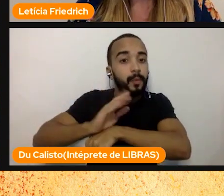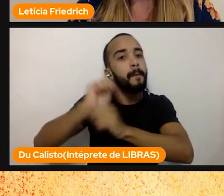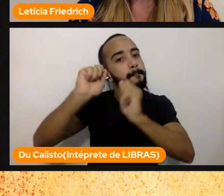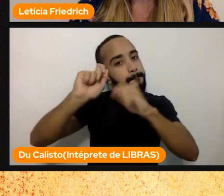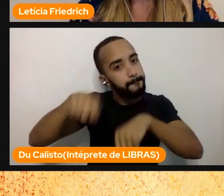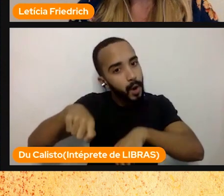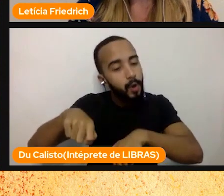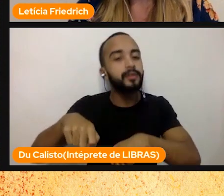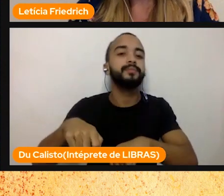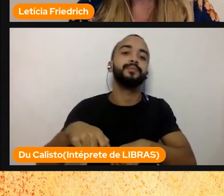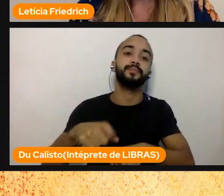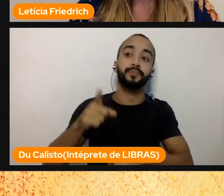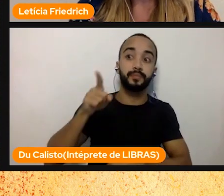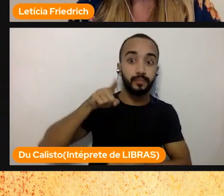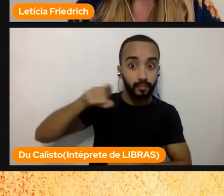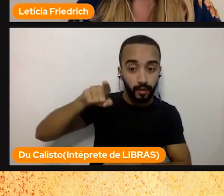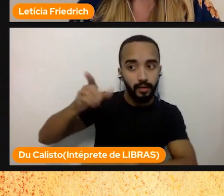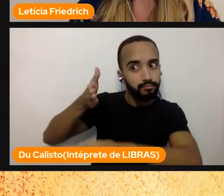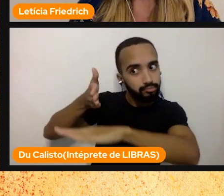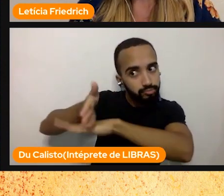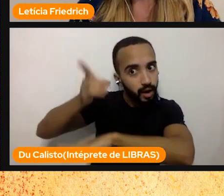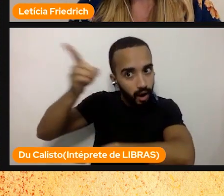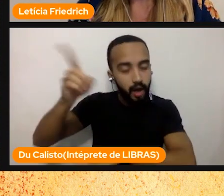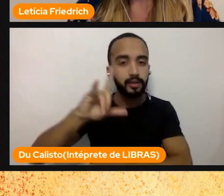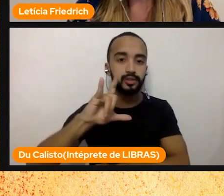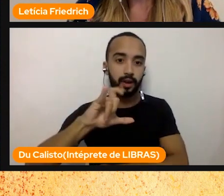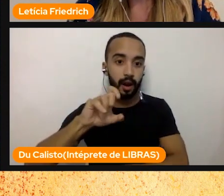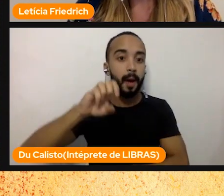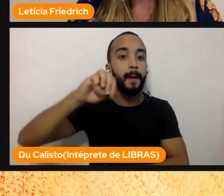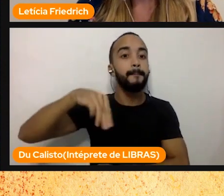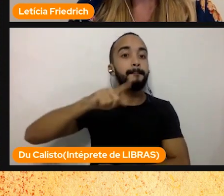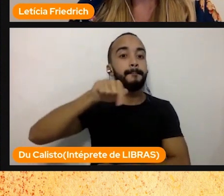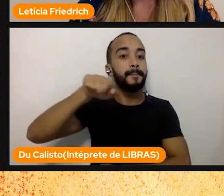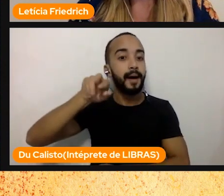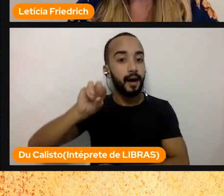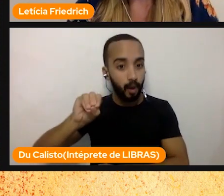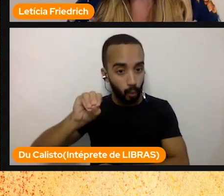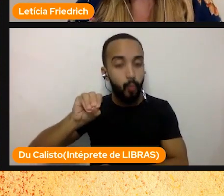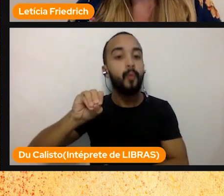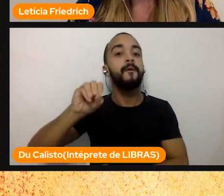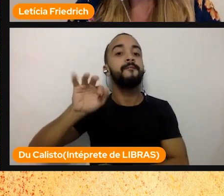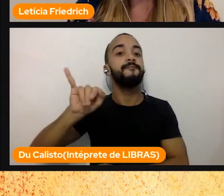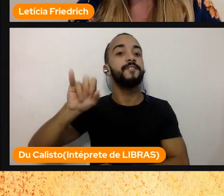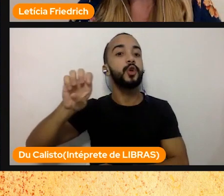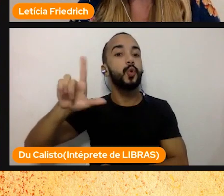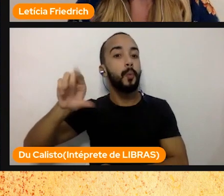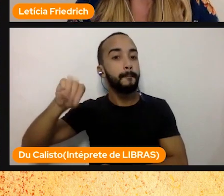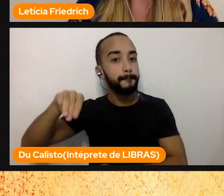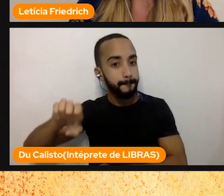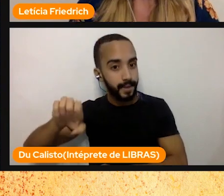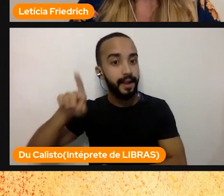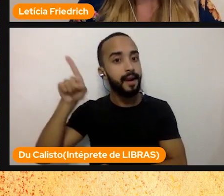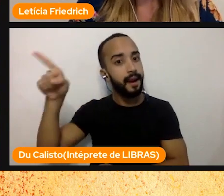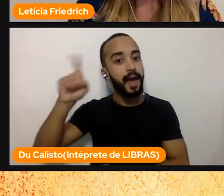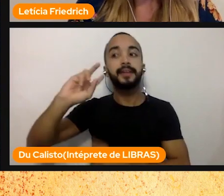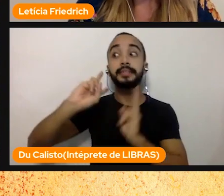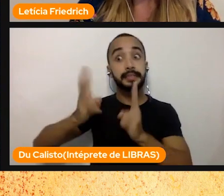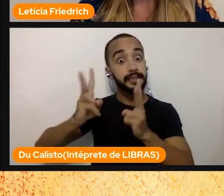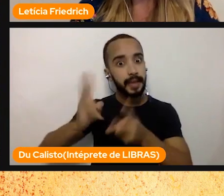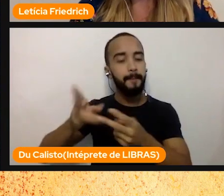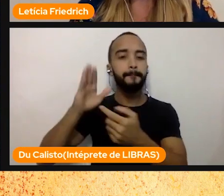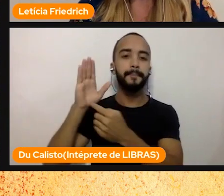dele, @marãofilmes no Instagram. O Marão toda semana posta alguma informação do filme, algum desenho. De vez em quando ele faz